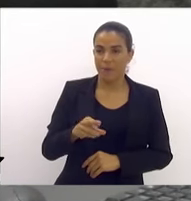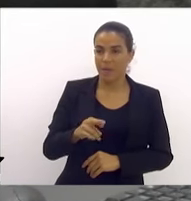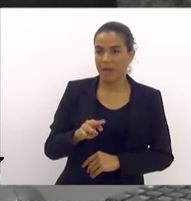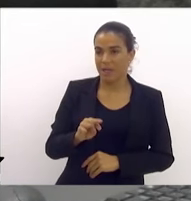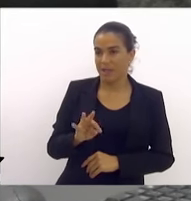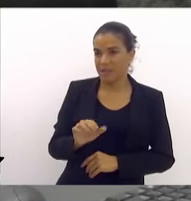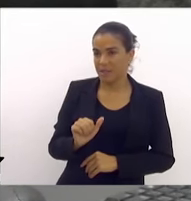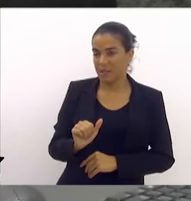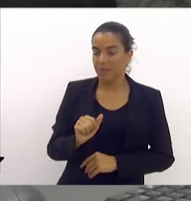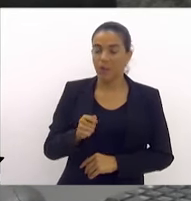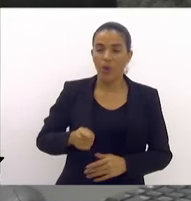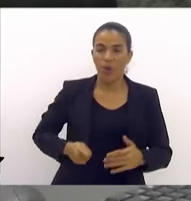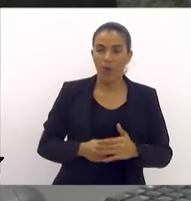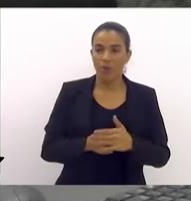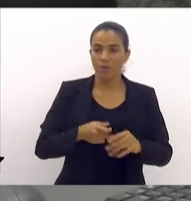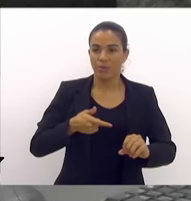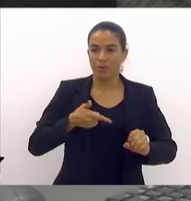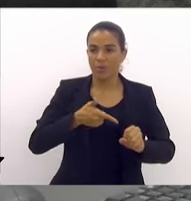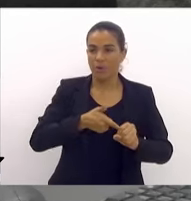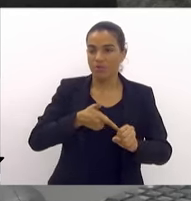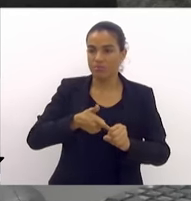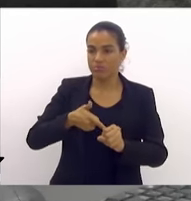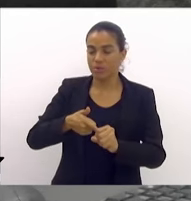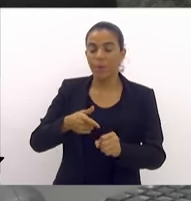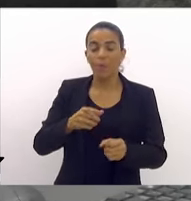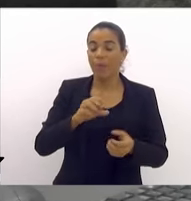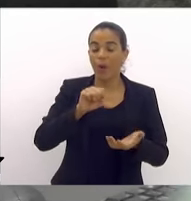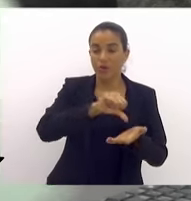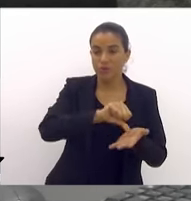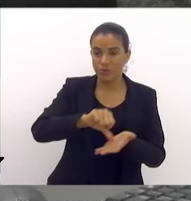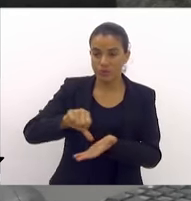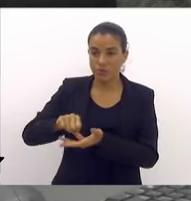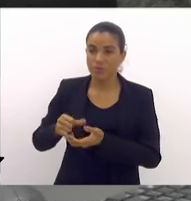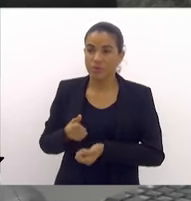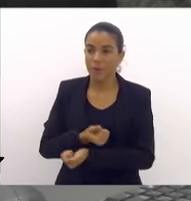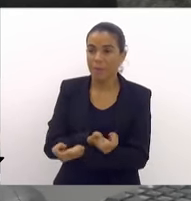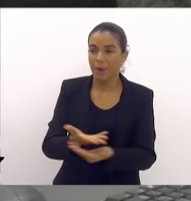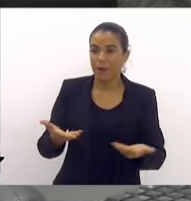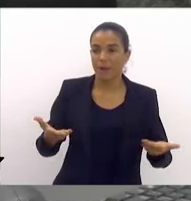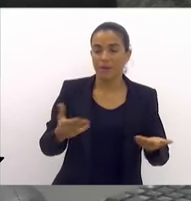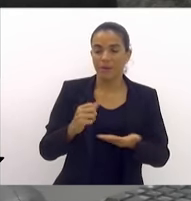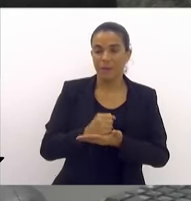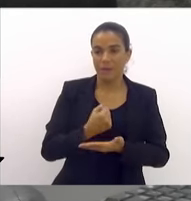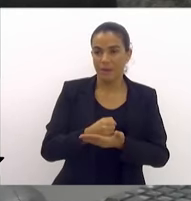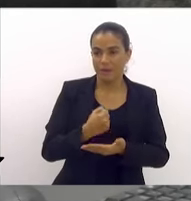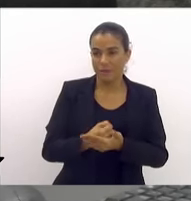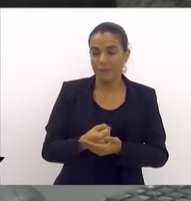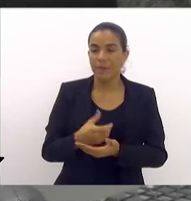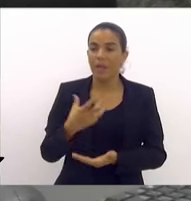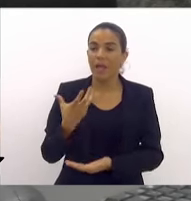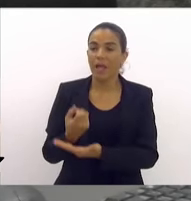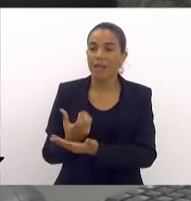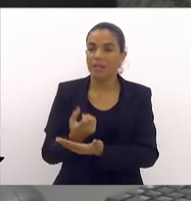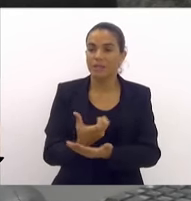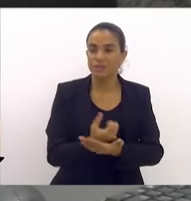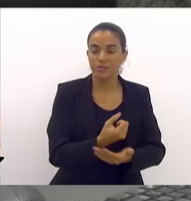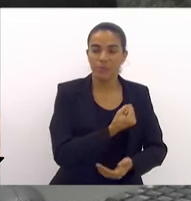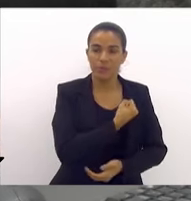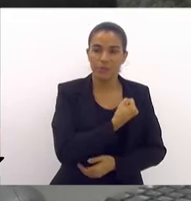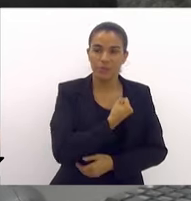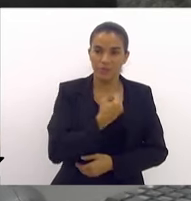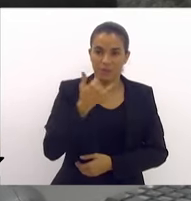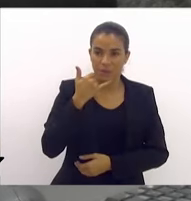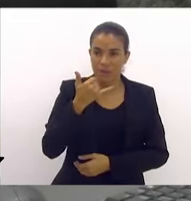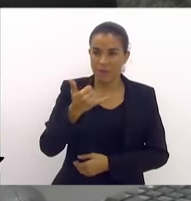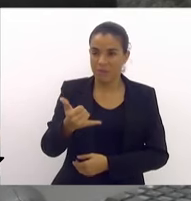os postos estaduais de distribuição de medicamentos a realizarem cadastro de celular de paciente para previamente